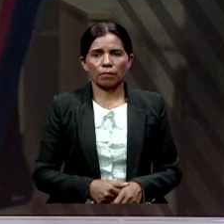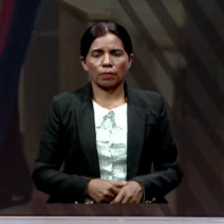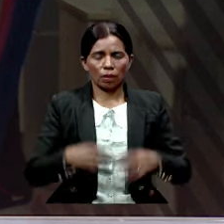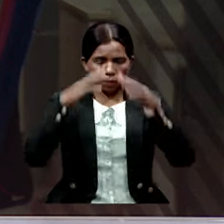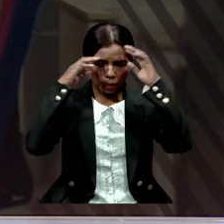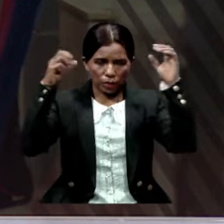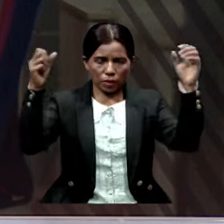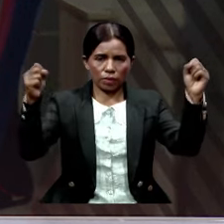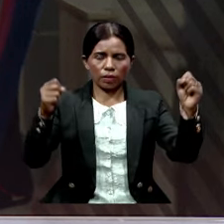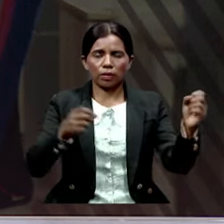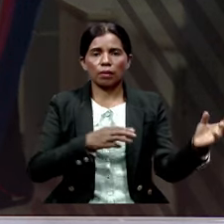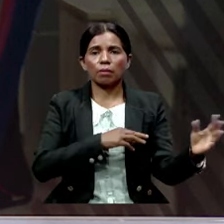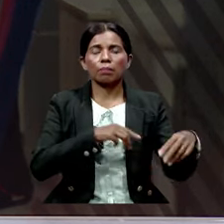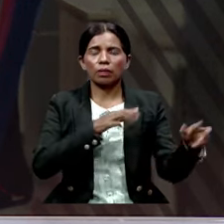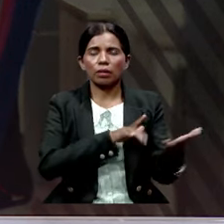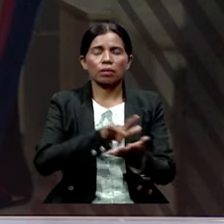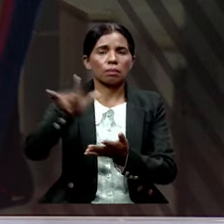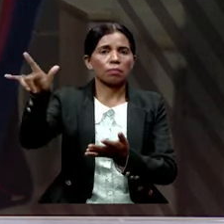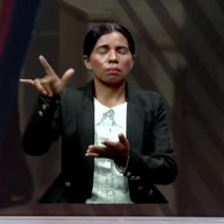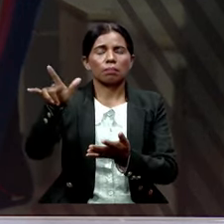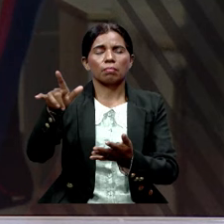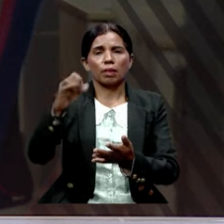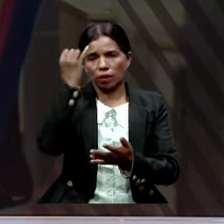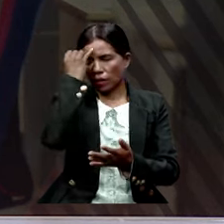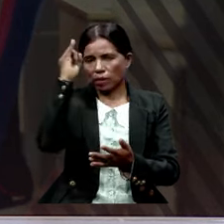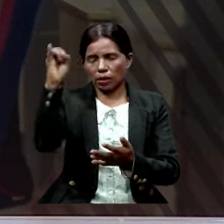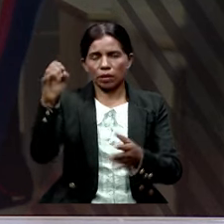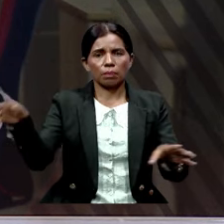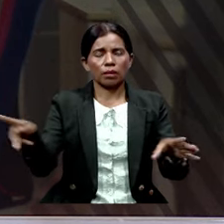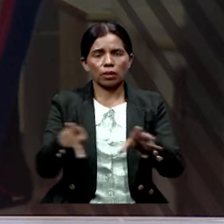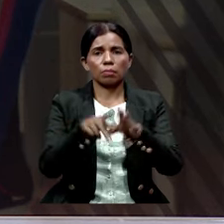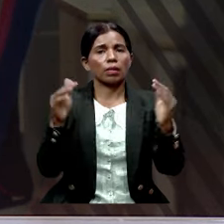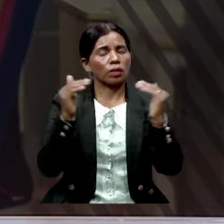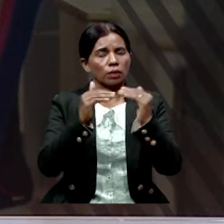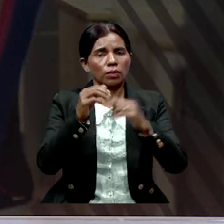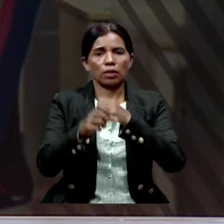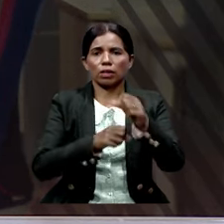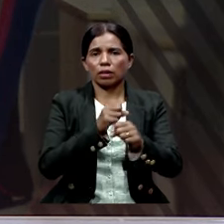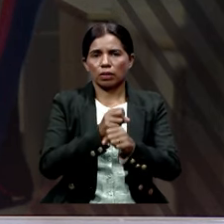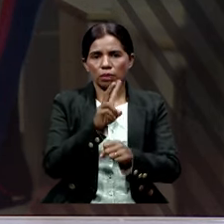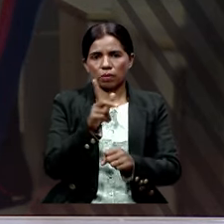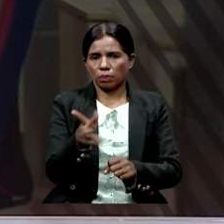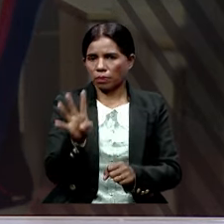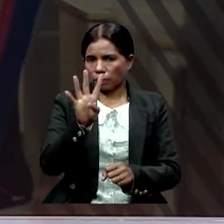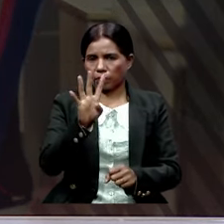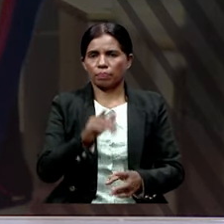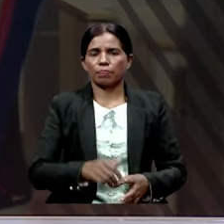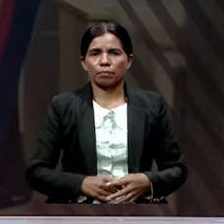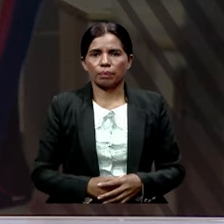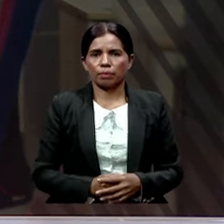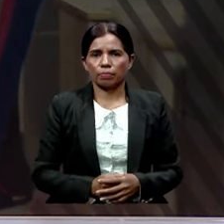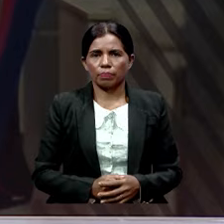Presidente da República desloca para a Índia para participar da Cimeira Vibrant Gujarat na Rio Ruaro, no Lora Singhat.